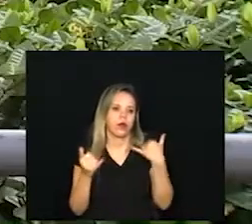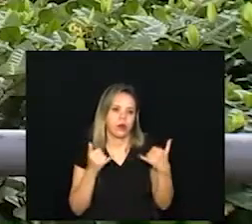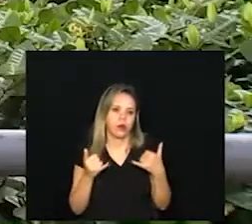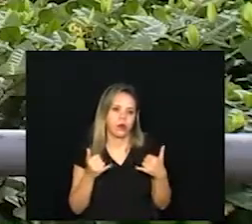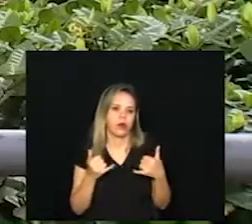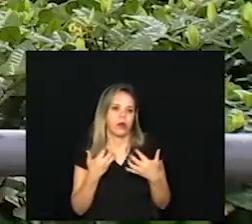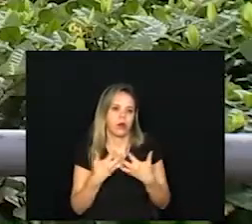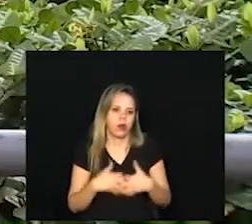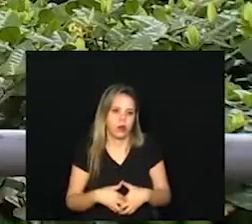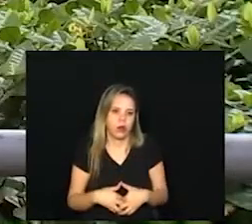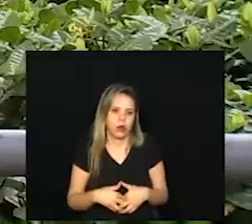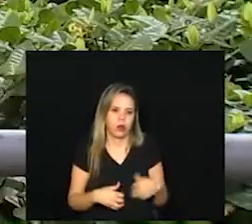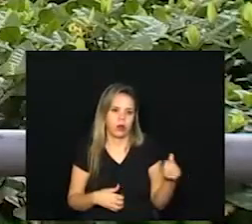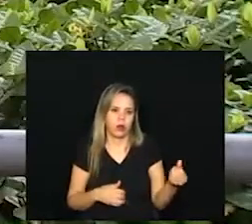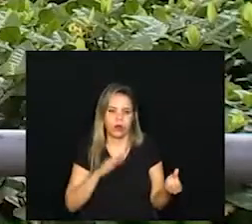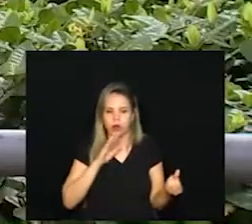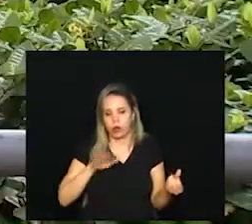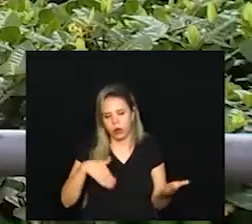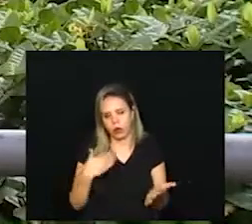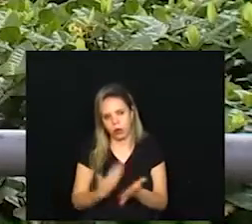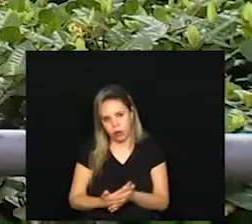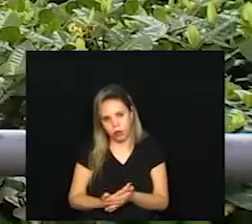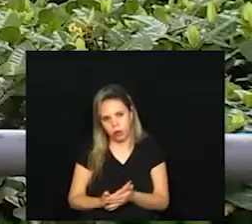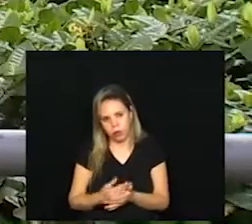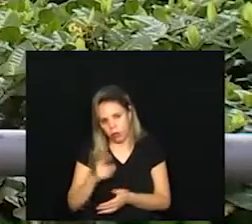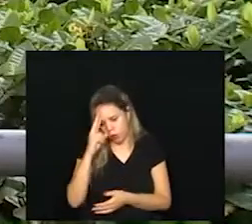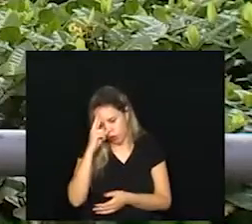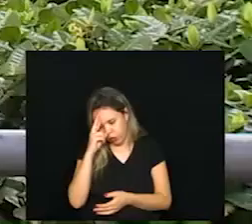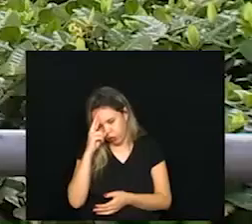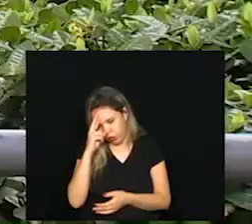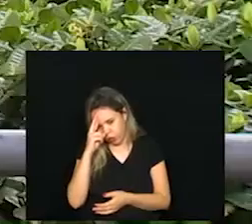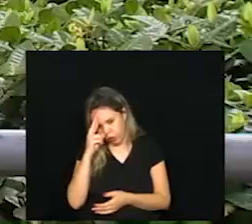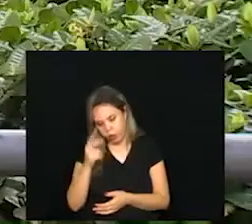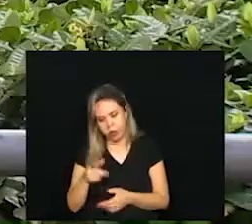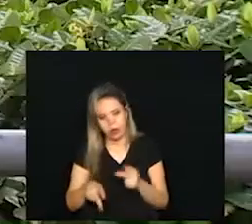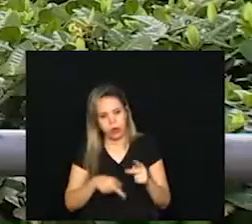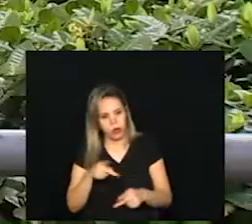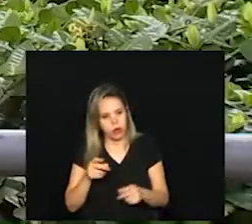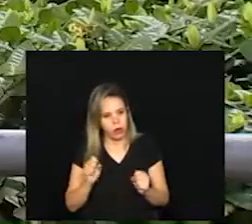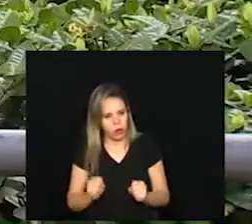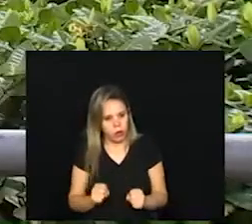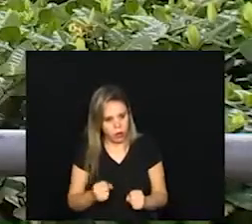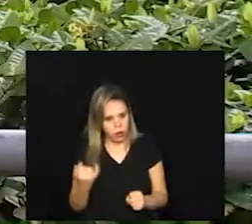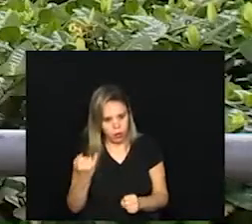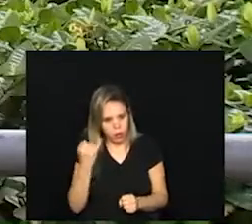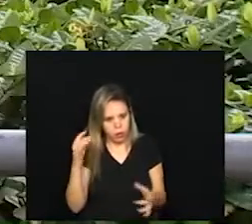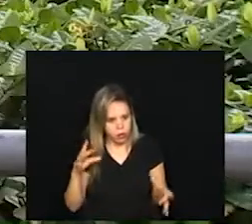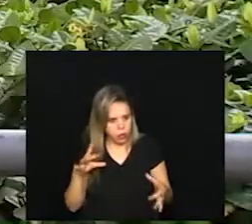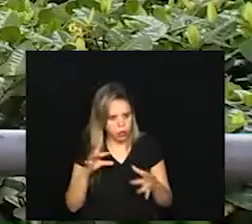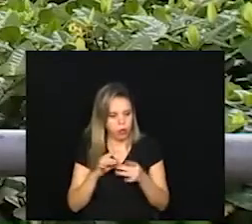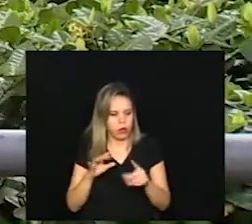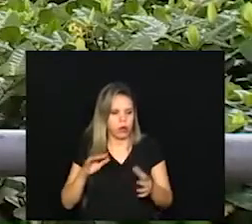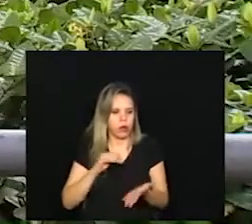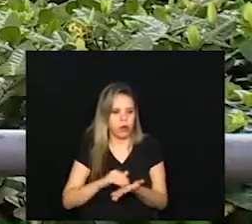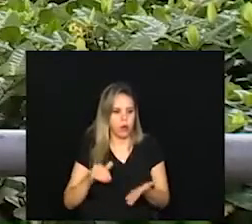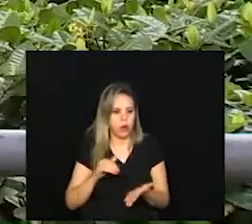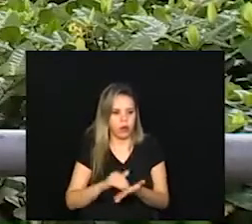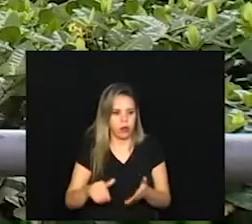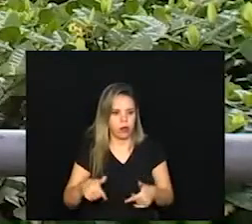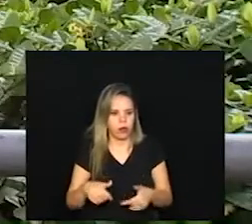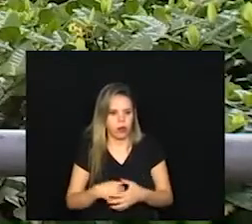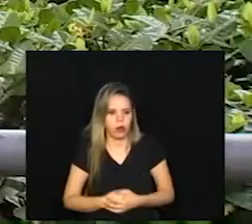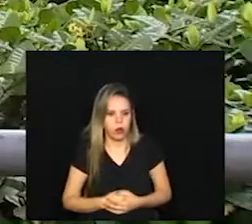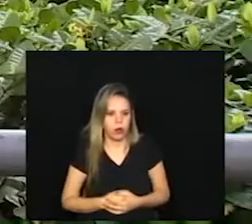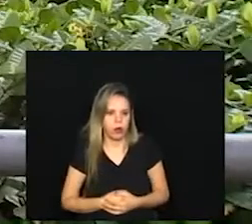vai funcionar das 6 da tarde até a meia-noite. Então, quem, a população pode ser um importante parceiro da Secretaria nessas